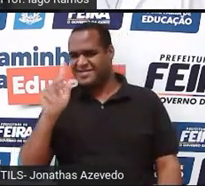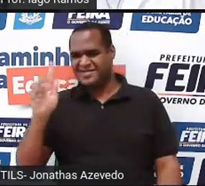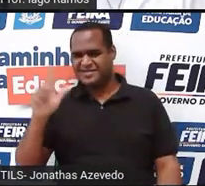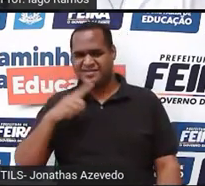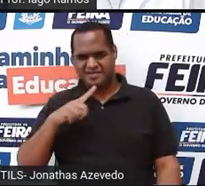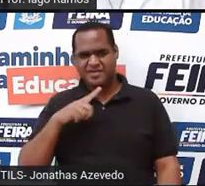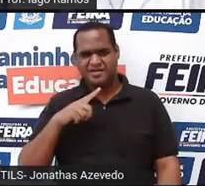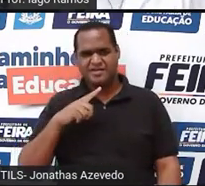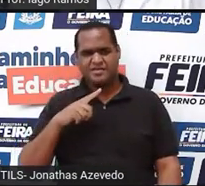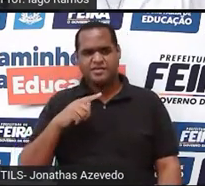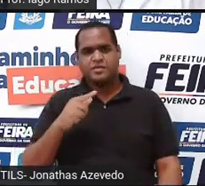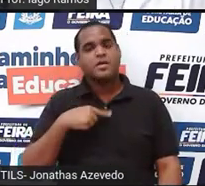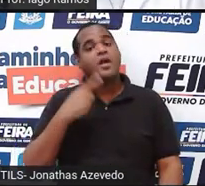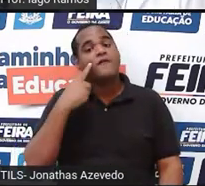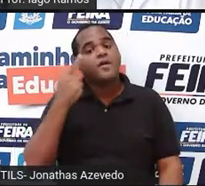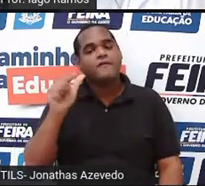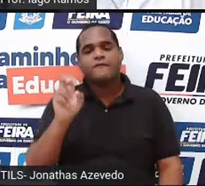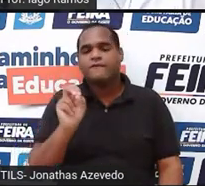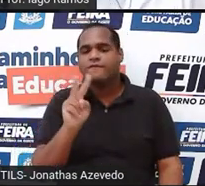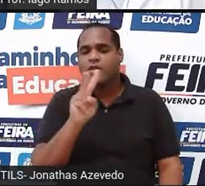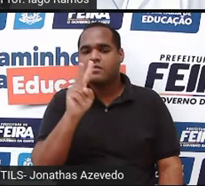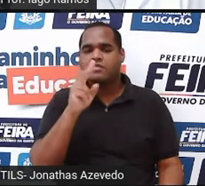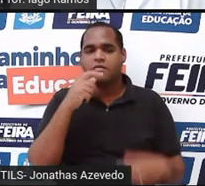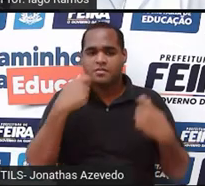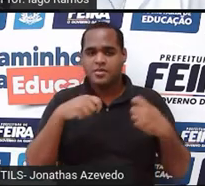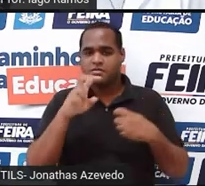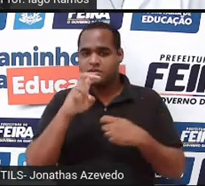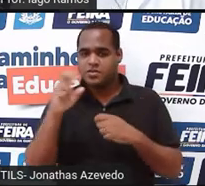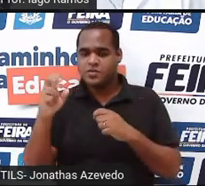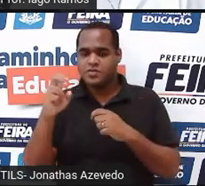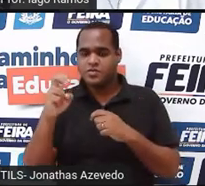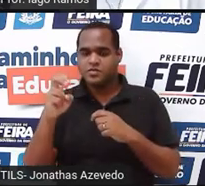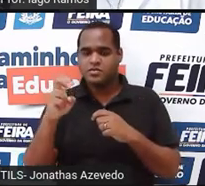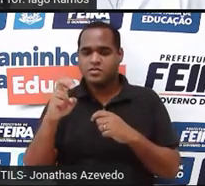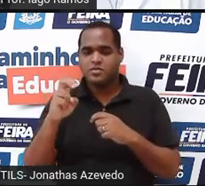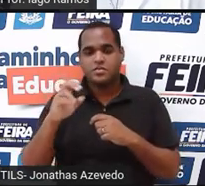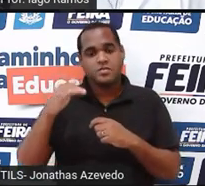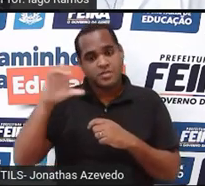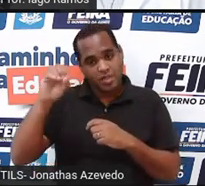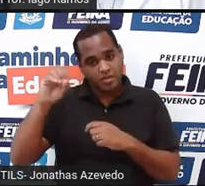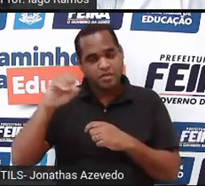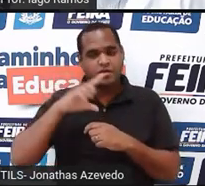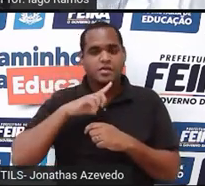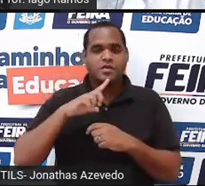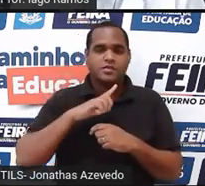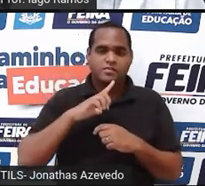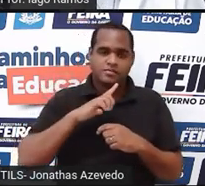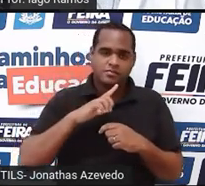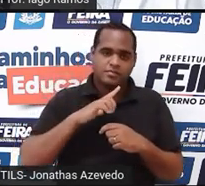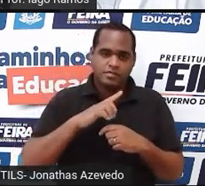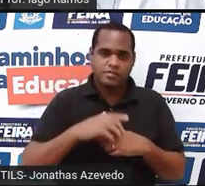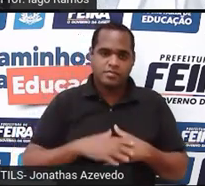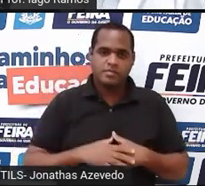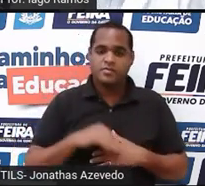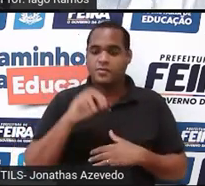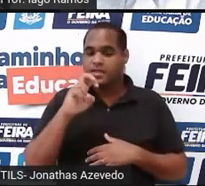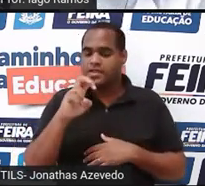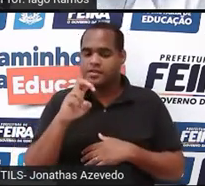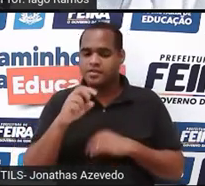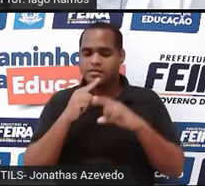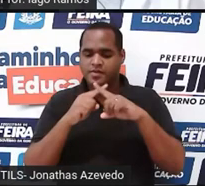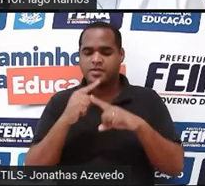Quando eu olho para os valores Eu percebo que de cinco para dez aumenta multiplicando por 2 15 X2 = 10